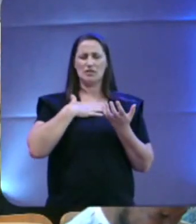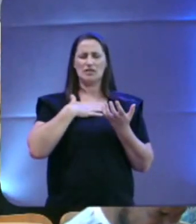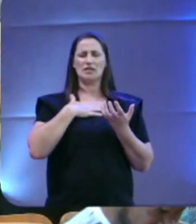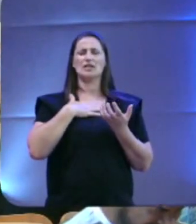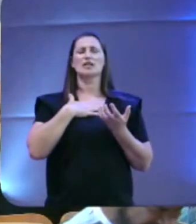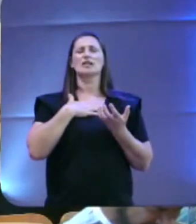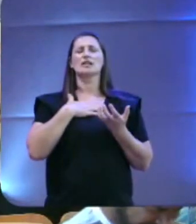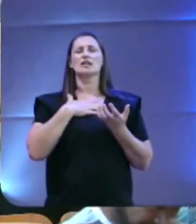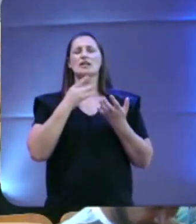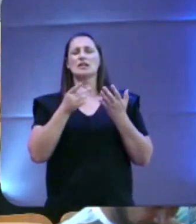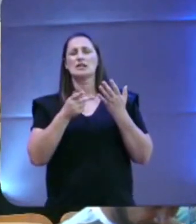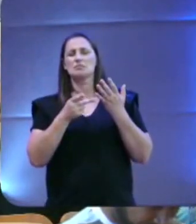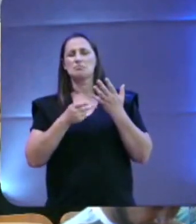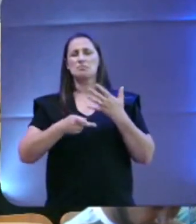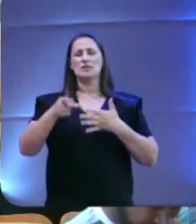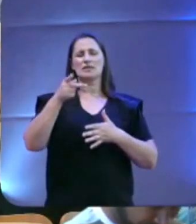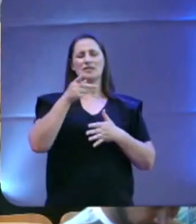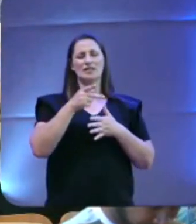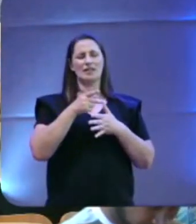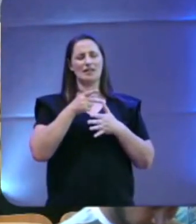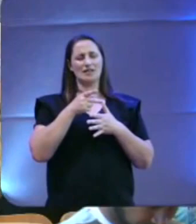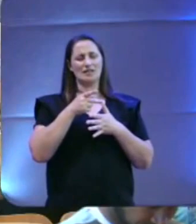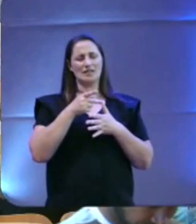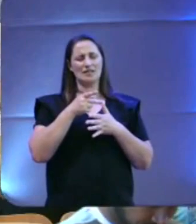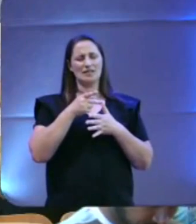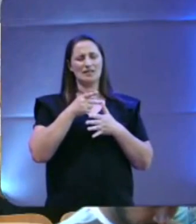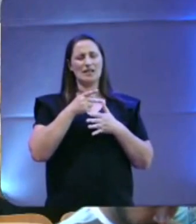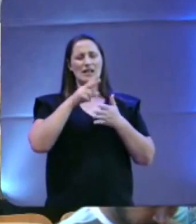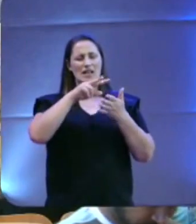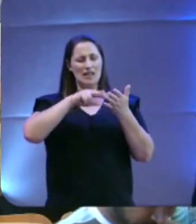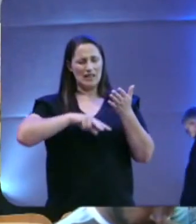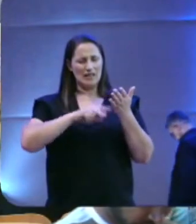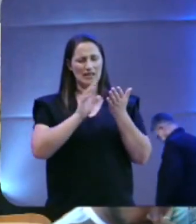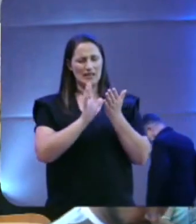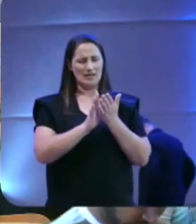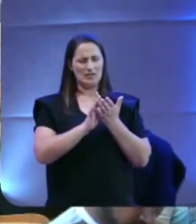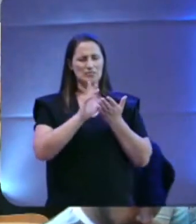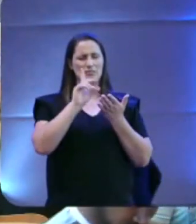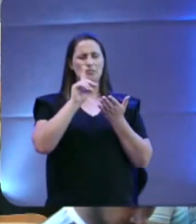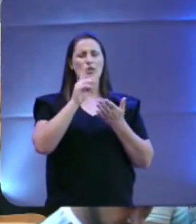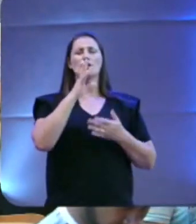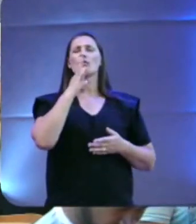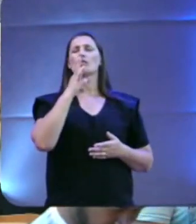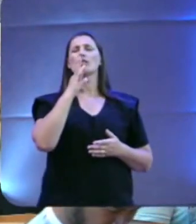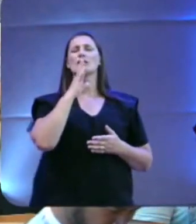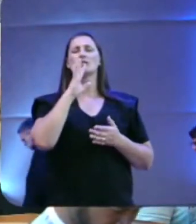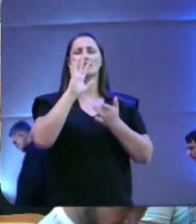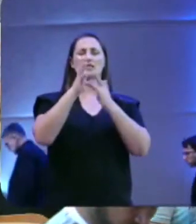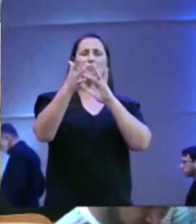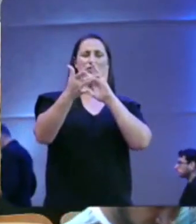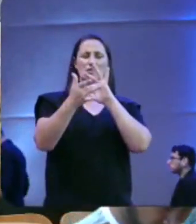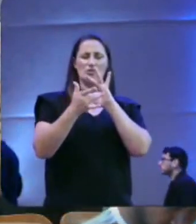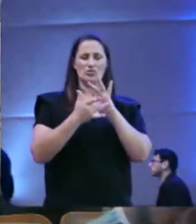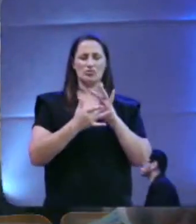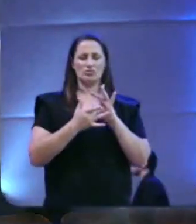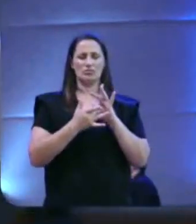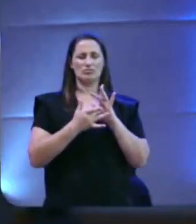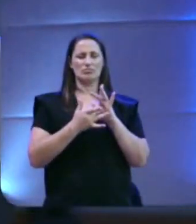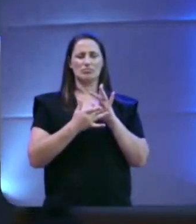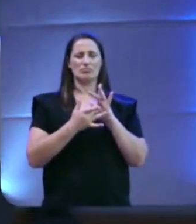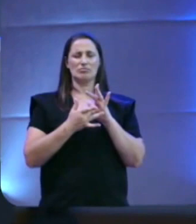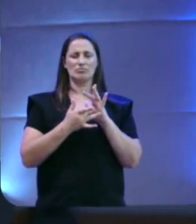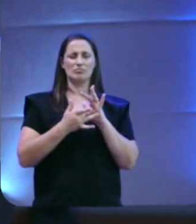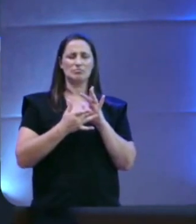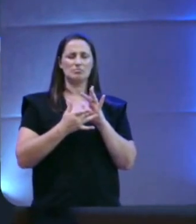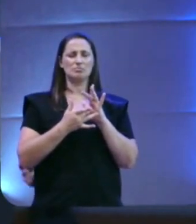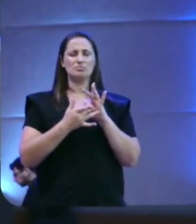minhas prioridades, ler a palavra de Deus, conhecer a Jesus mais e mais por meio da oração,